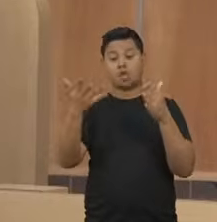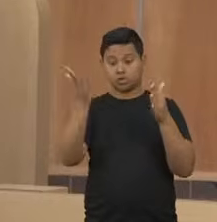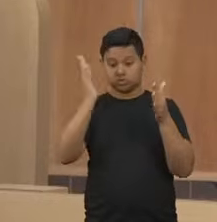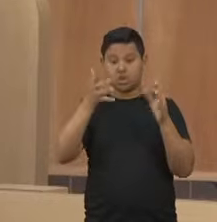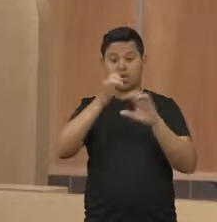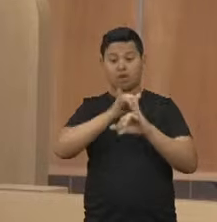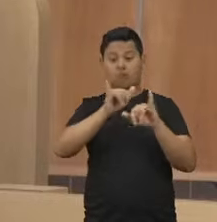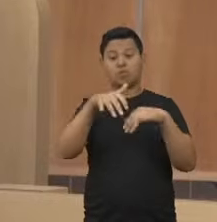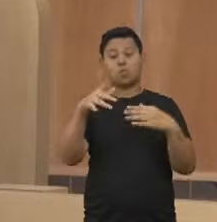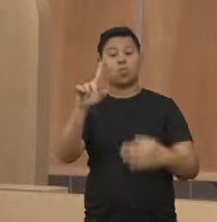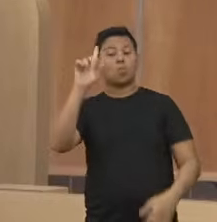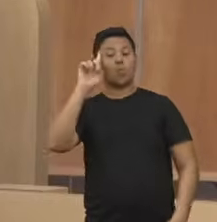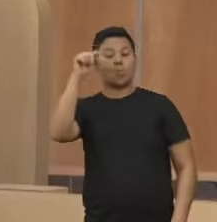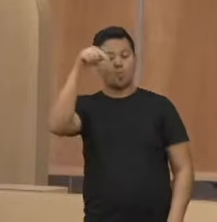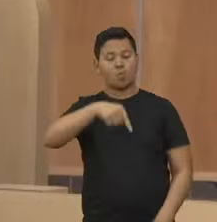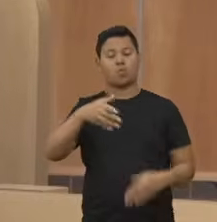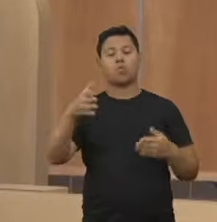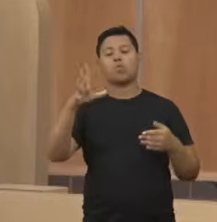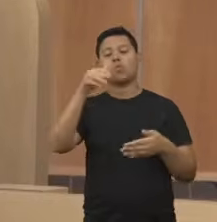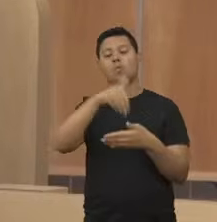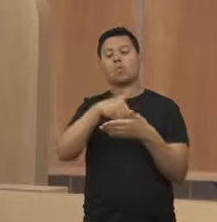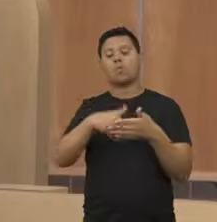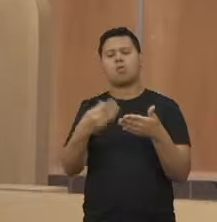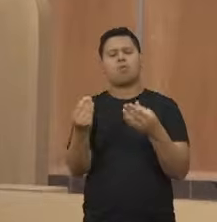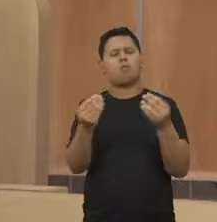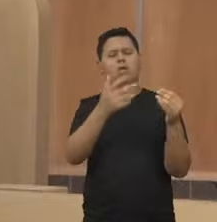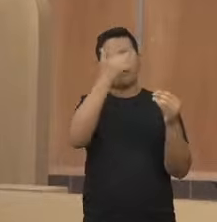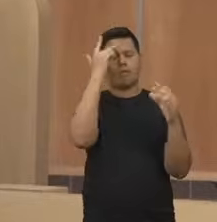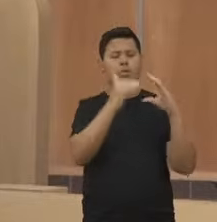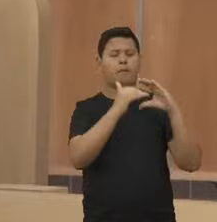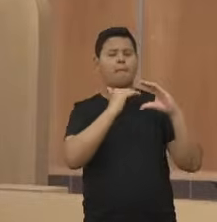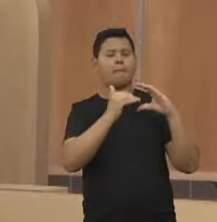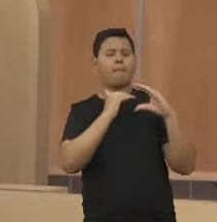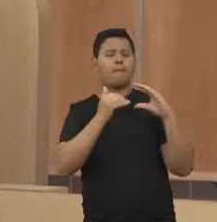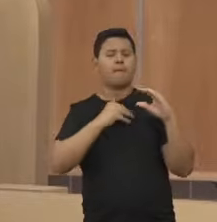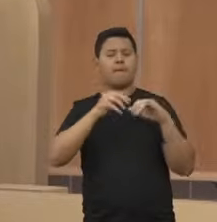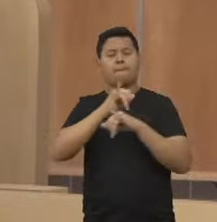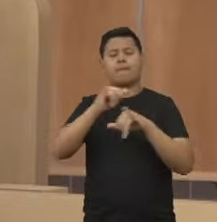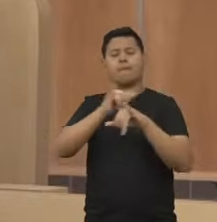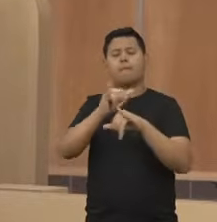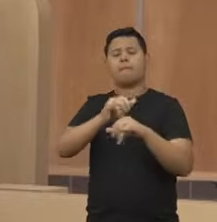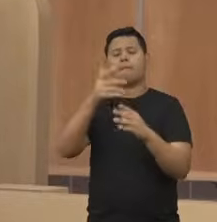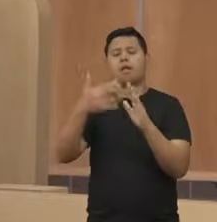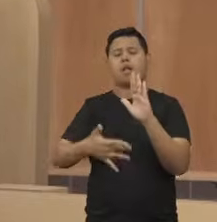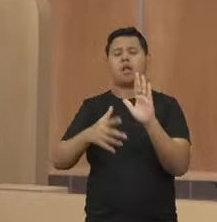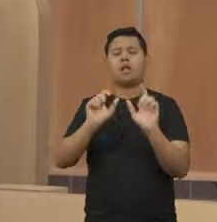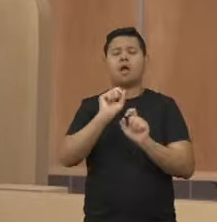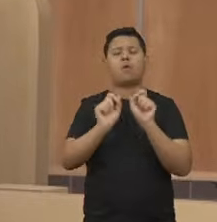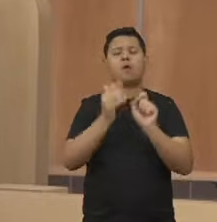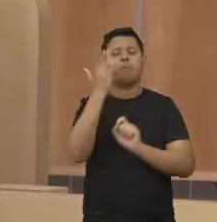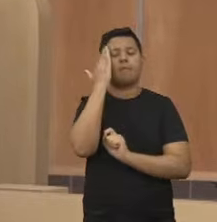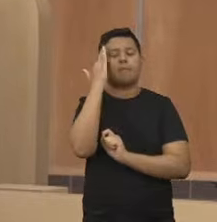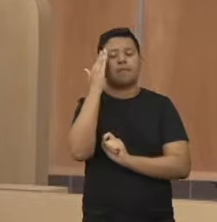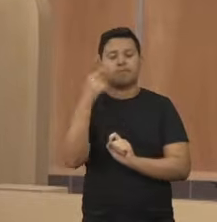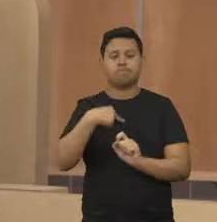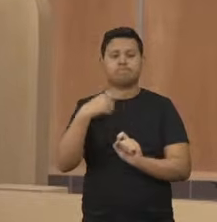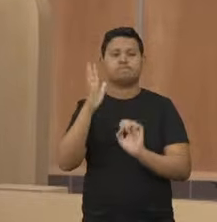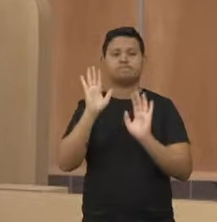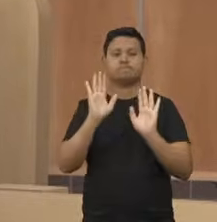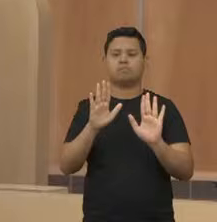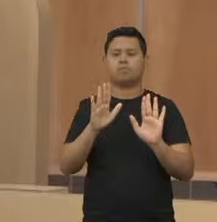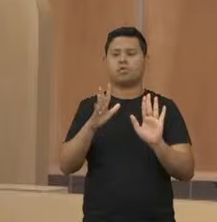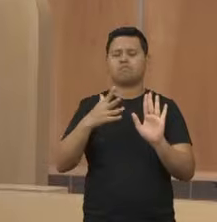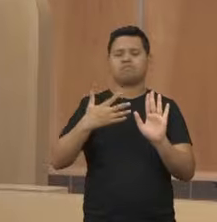esse projeto, e muita gente me contactou pedindo informações, esclarecimentos sobre o projeto, e eu, com o